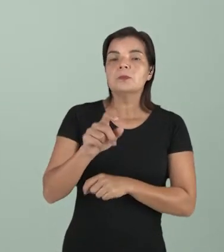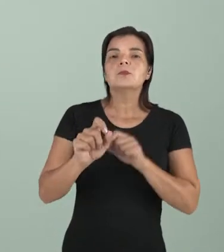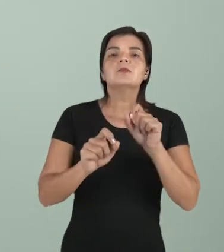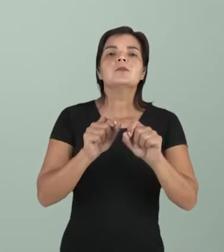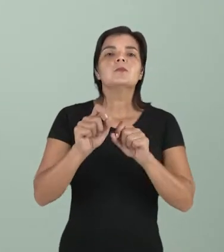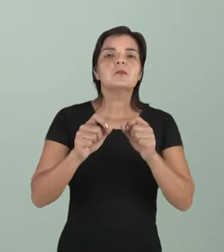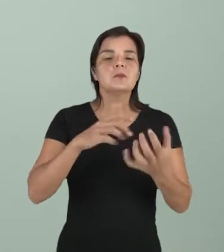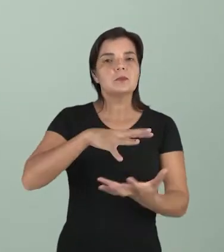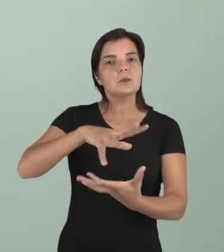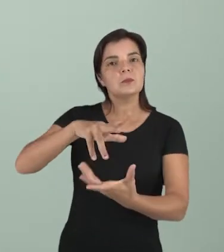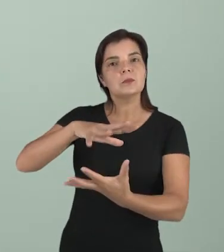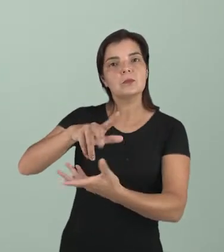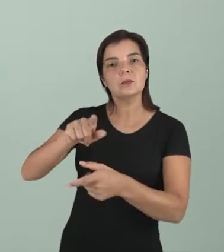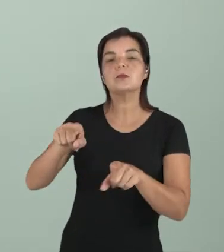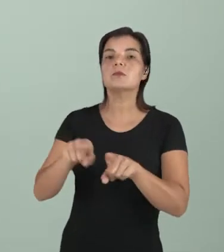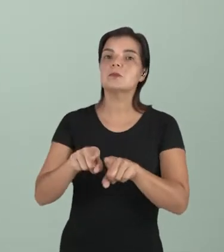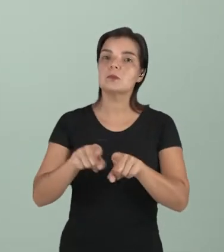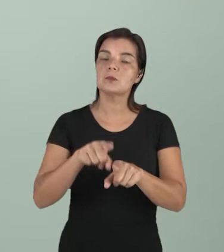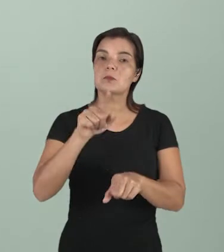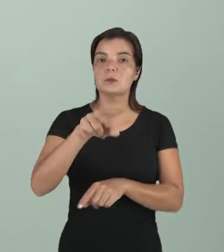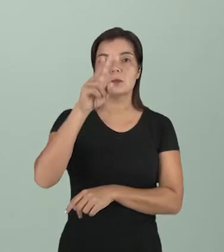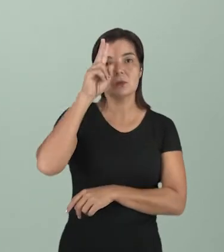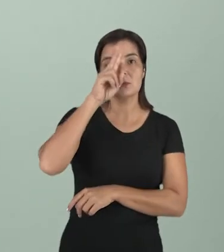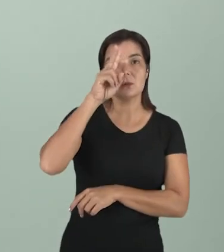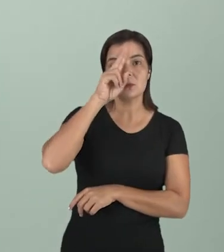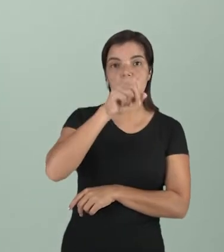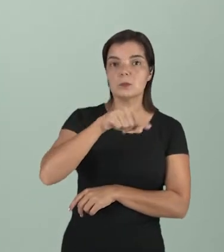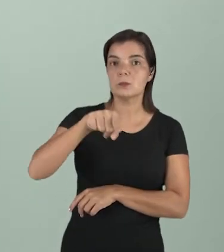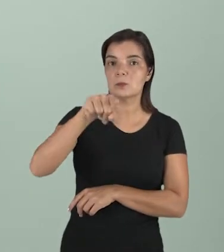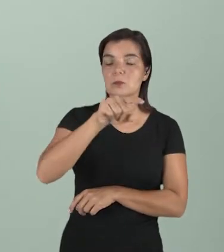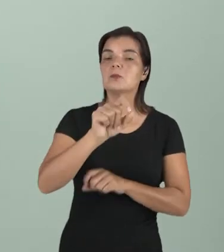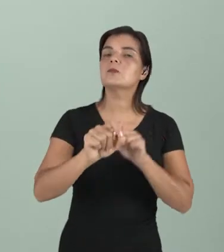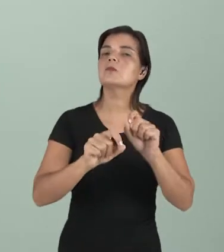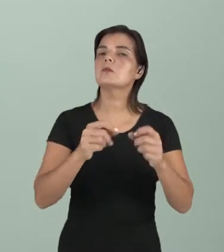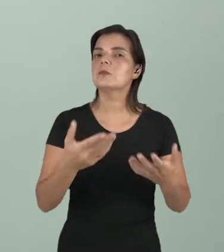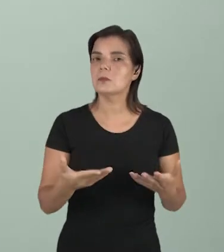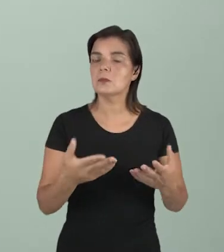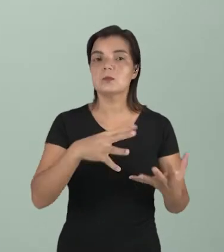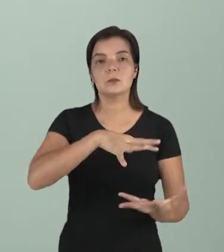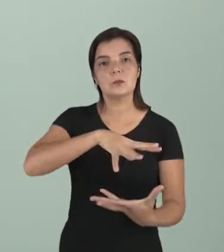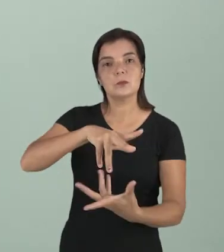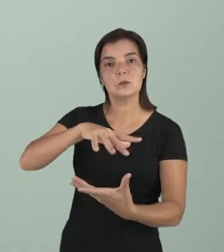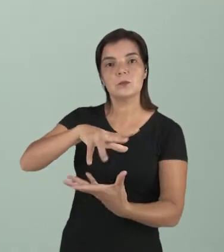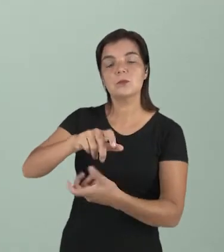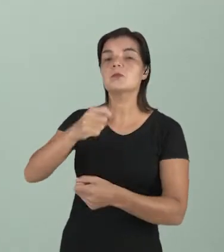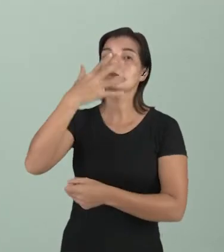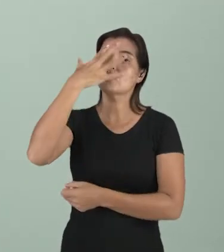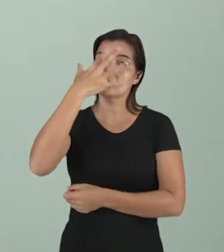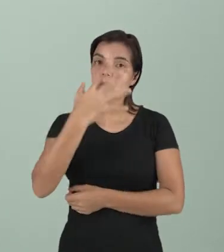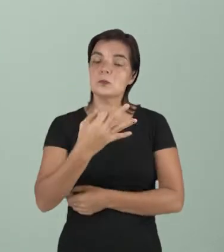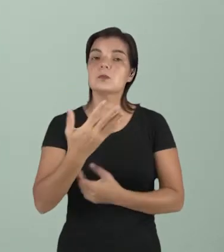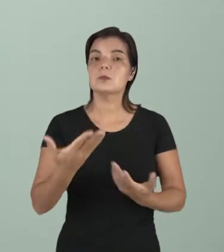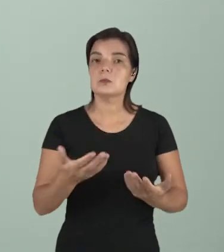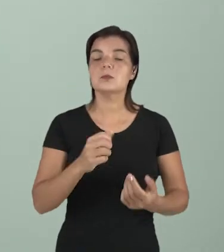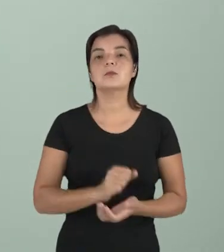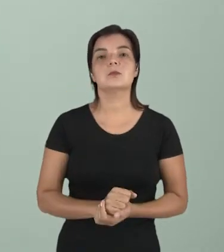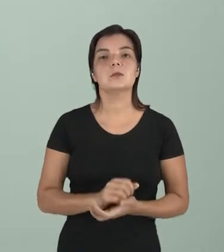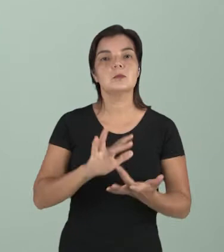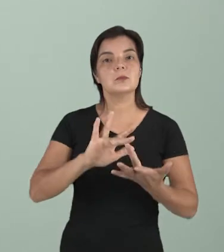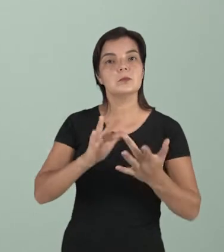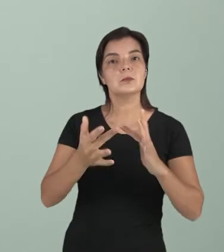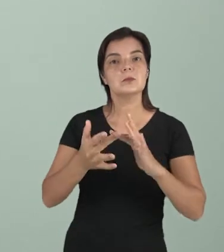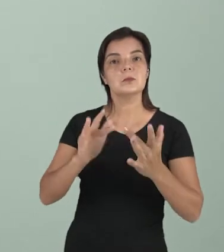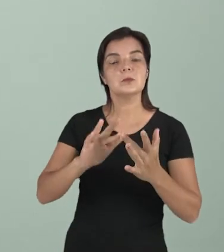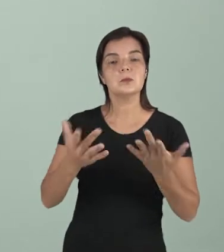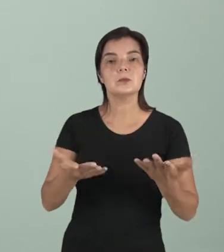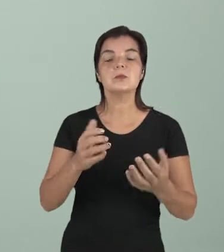é essa globalização? É só para relembrar, um pouquinho para vocês, a globalização vai ser exatamente isso, essa